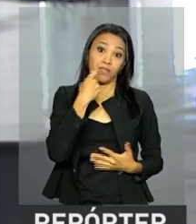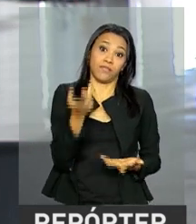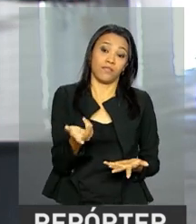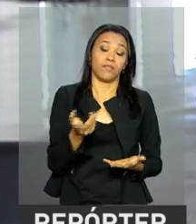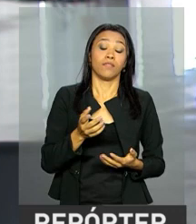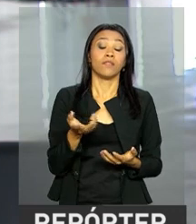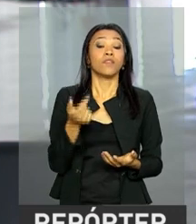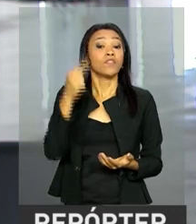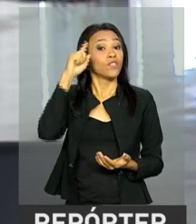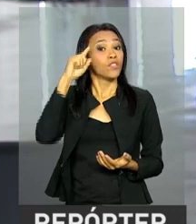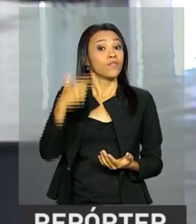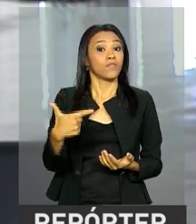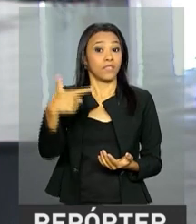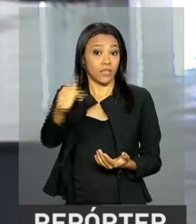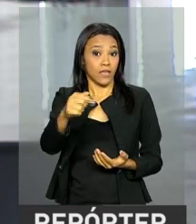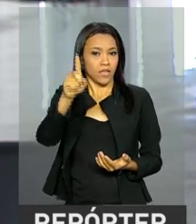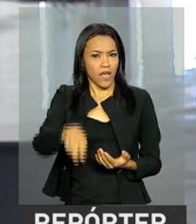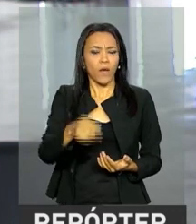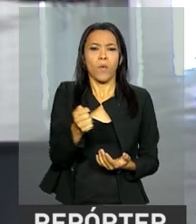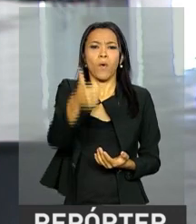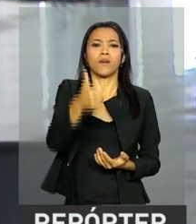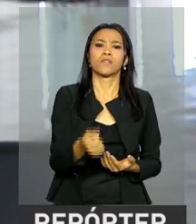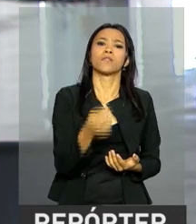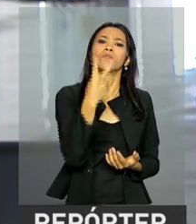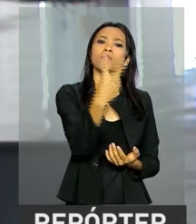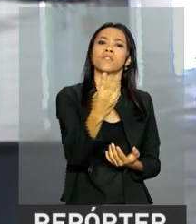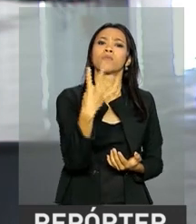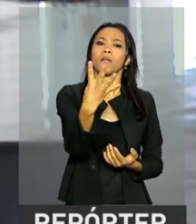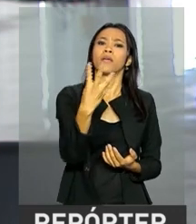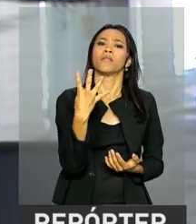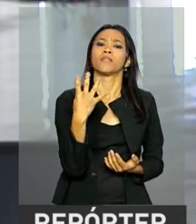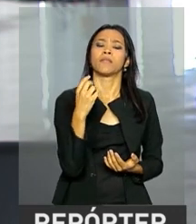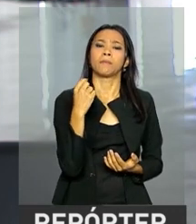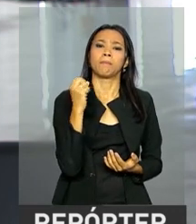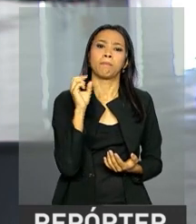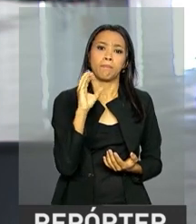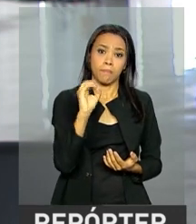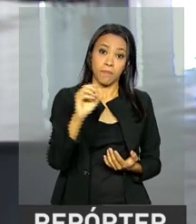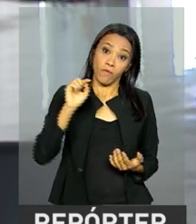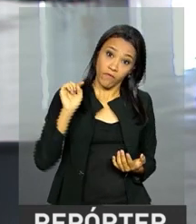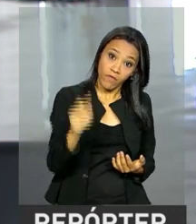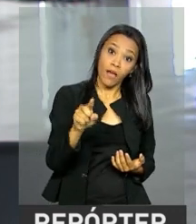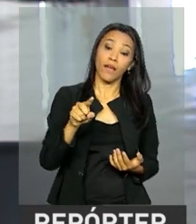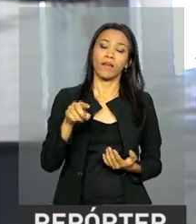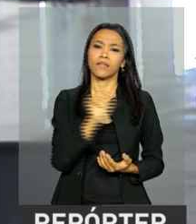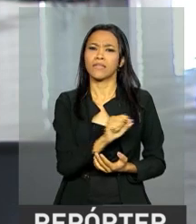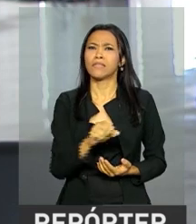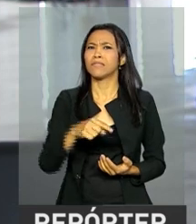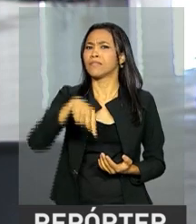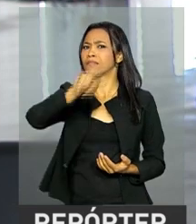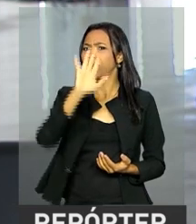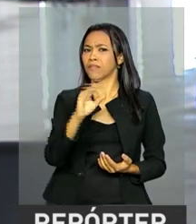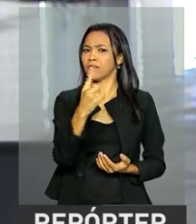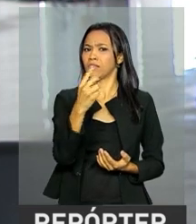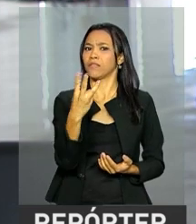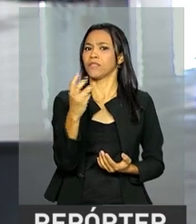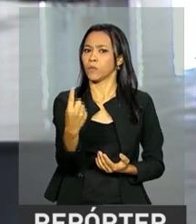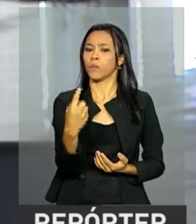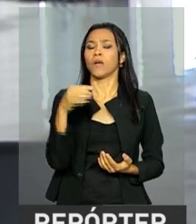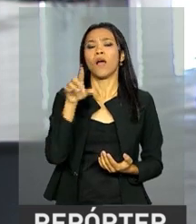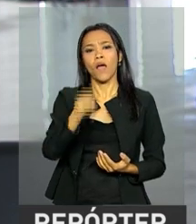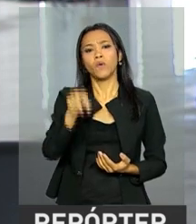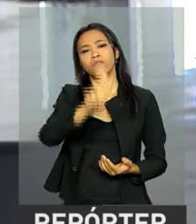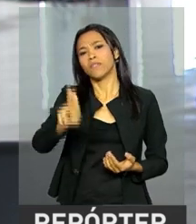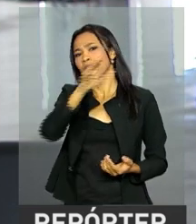27 são quase 240.000 vagas em 131 instituições públicas de ensino superior entre elas